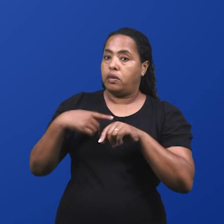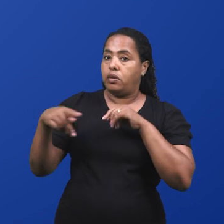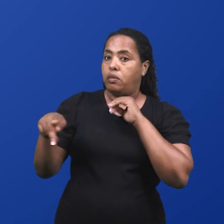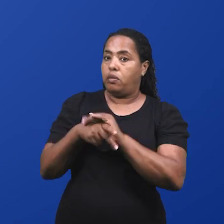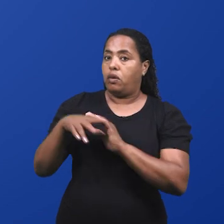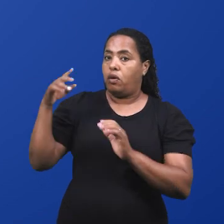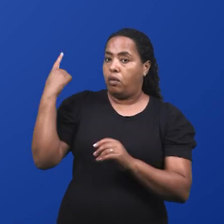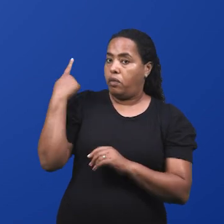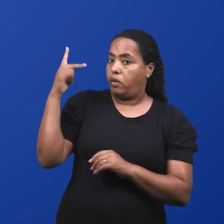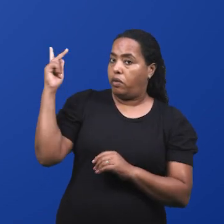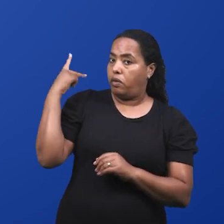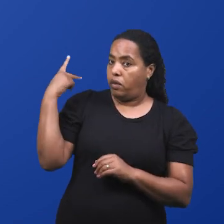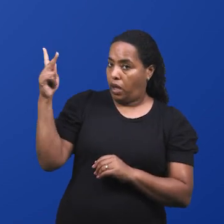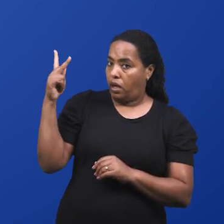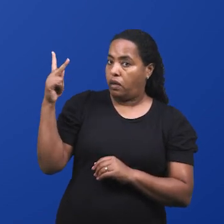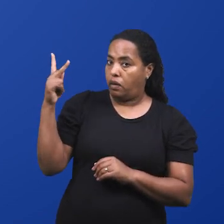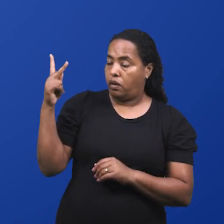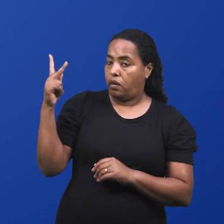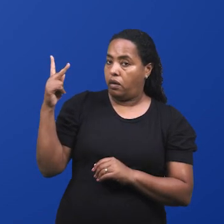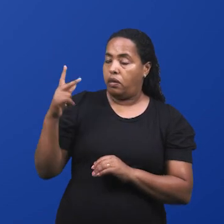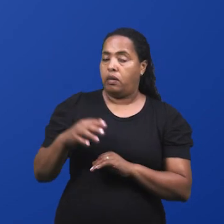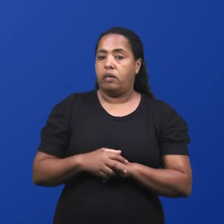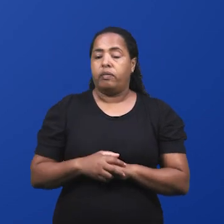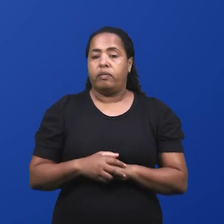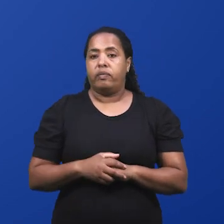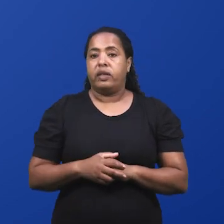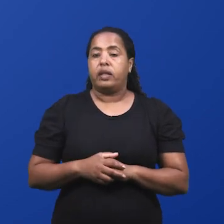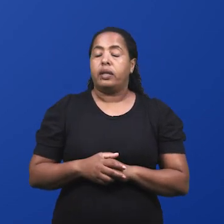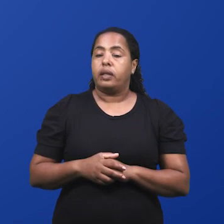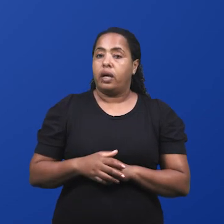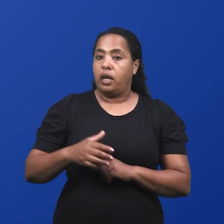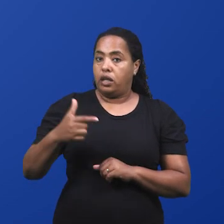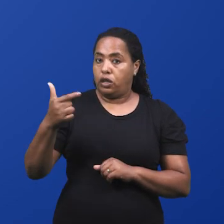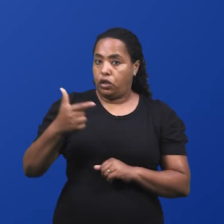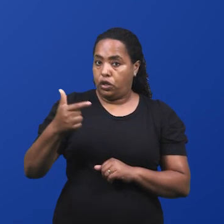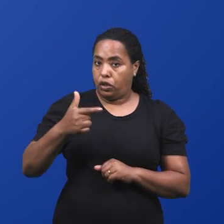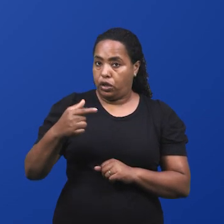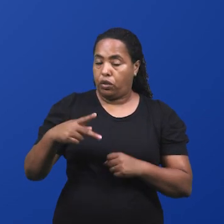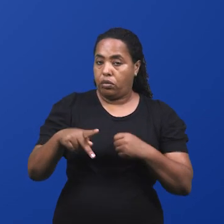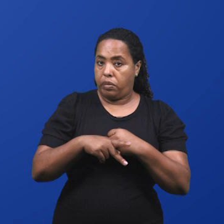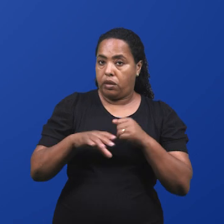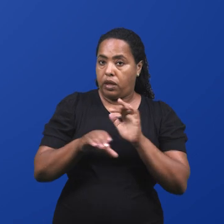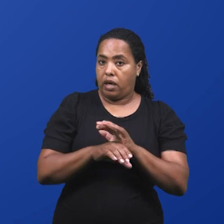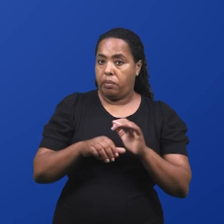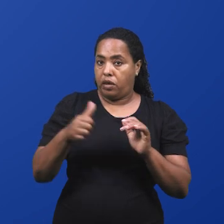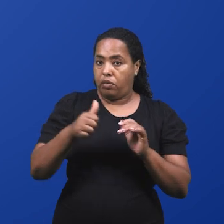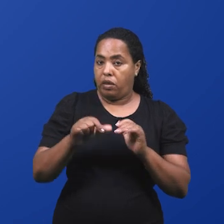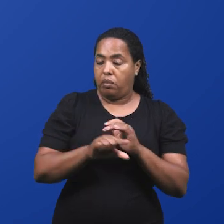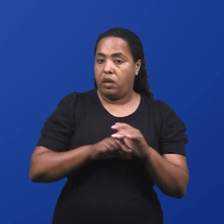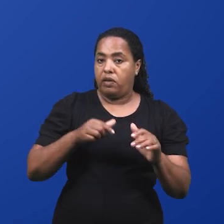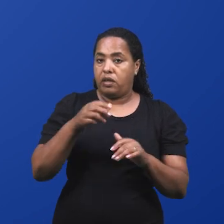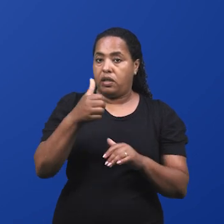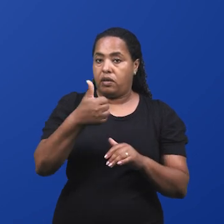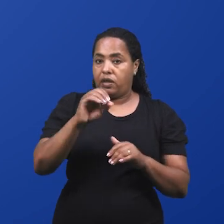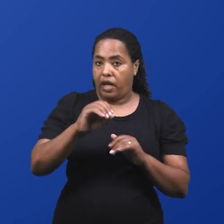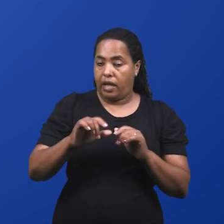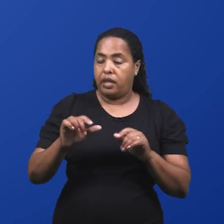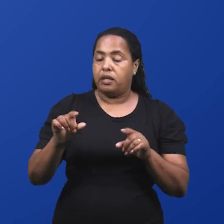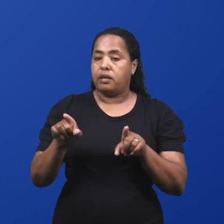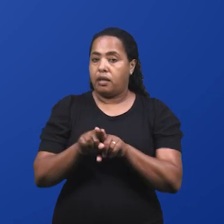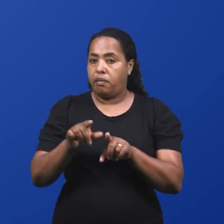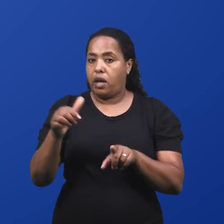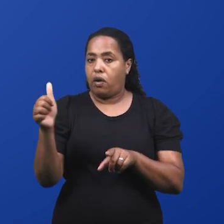aprendido aquilo que é a vontade de Deus. Na segunda carta de Pedro, no capítulo 1, versos 10 e 11, Pedro diz